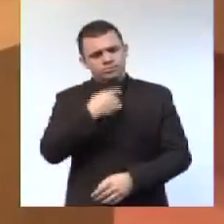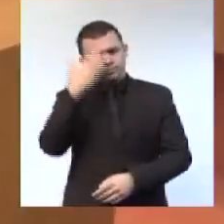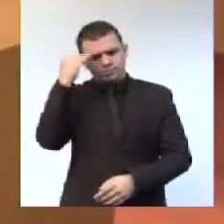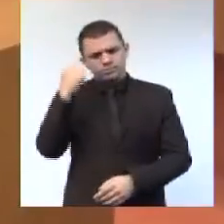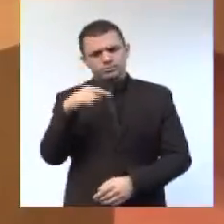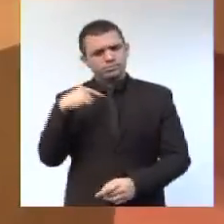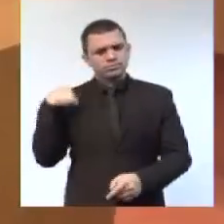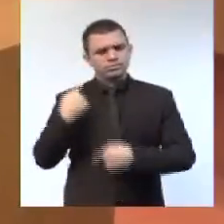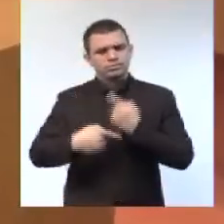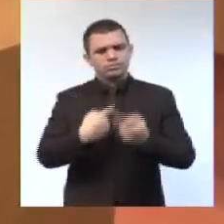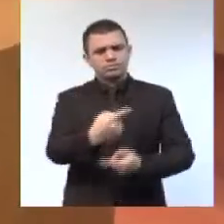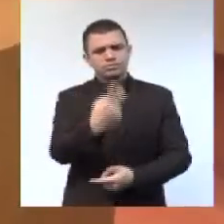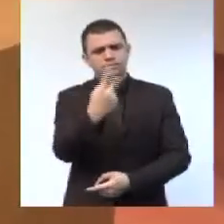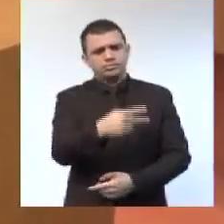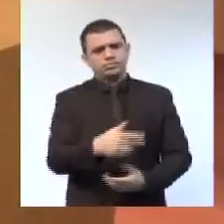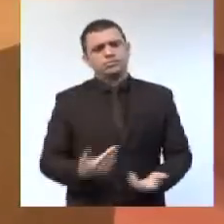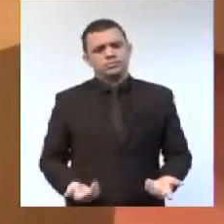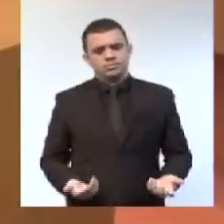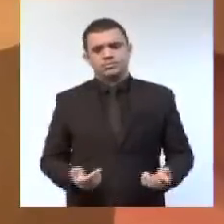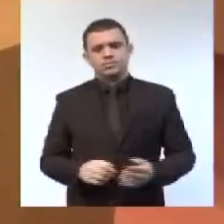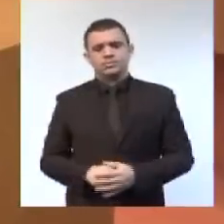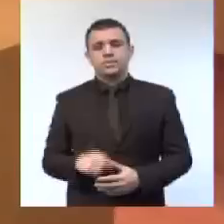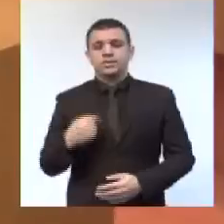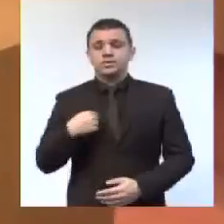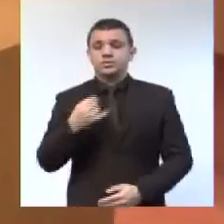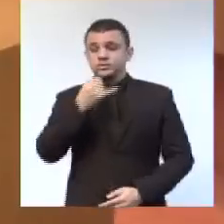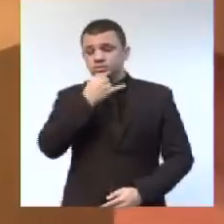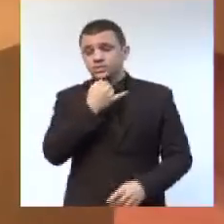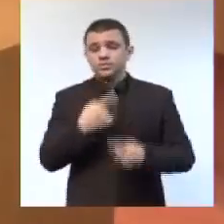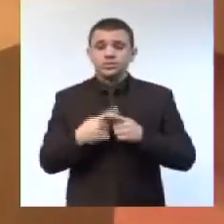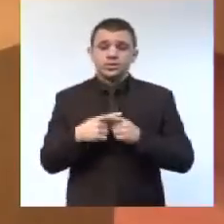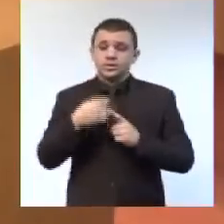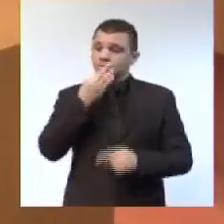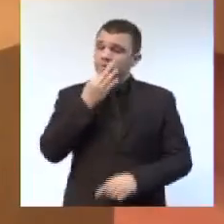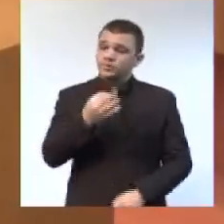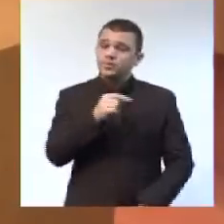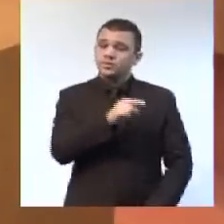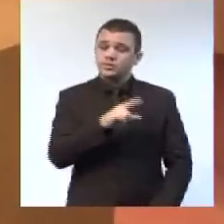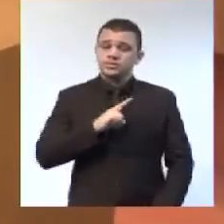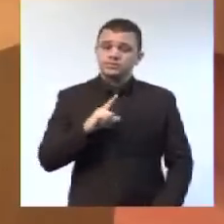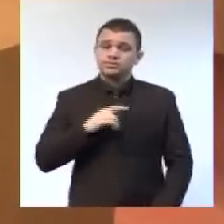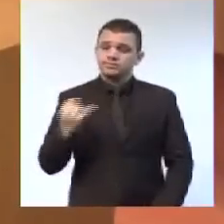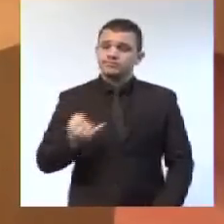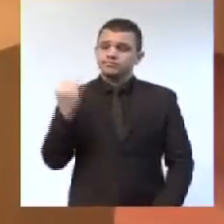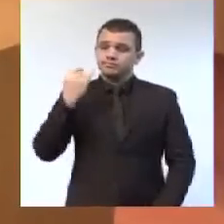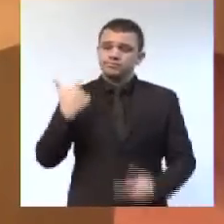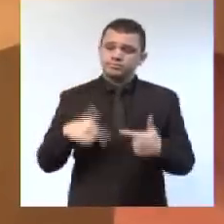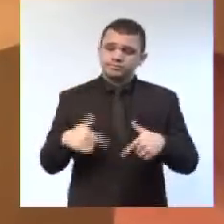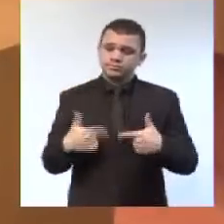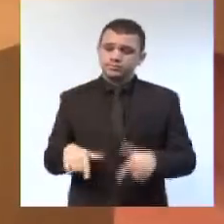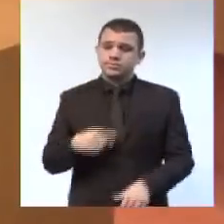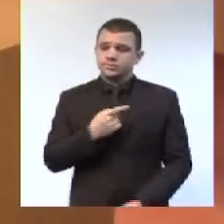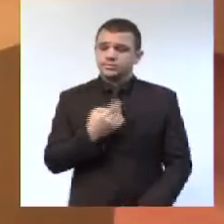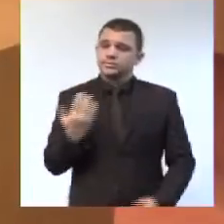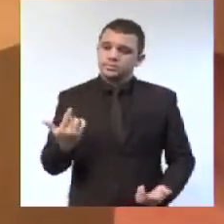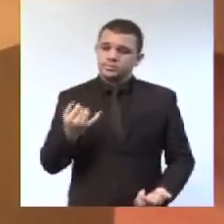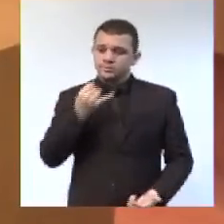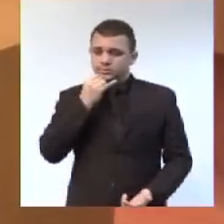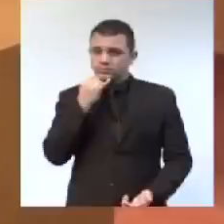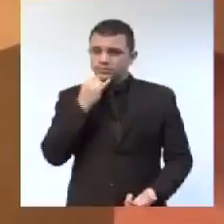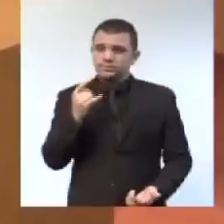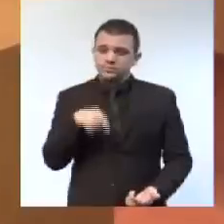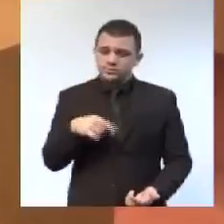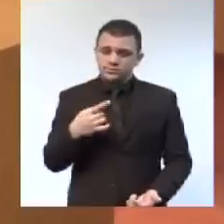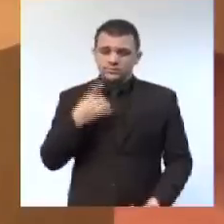E eu fico muito triste, porque acho que ela tem um papel importante, inclusive como deputada desta casa,